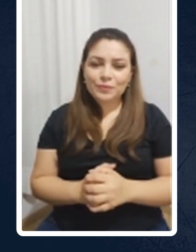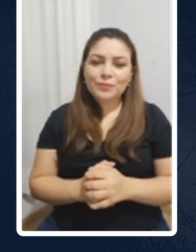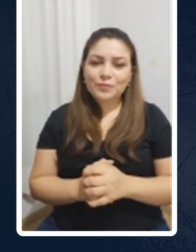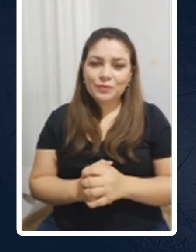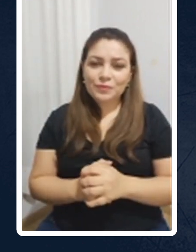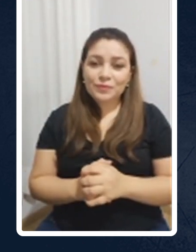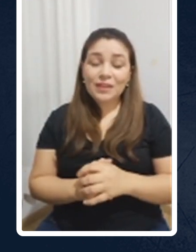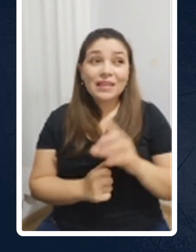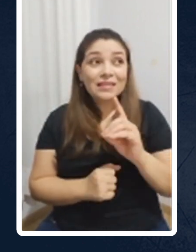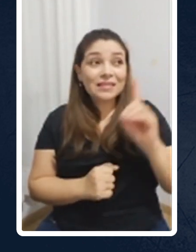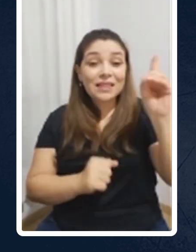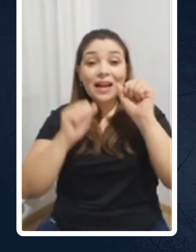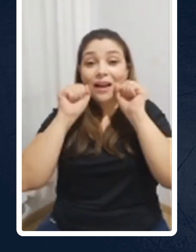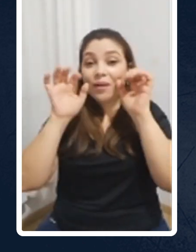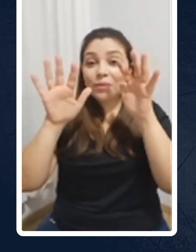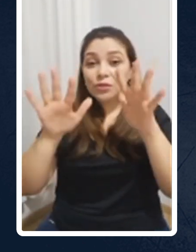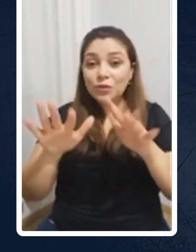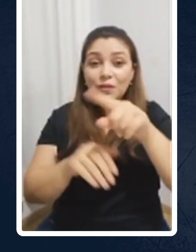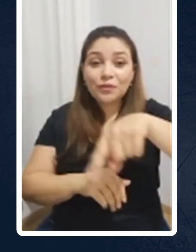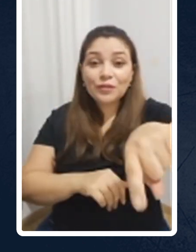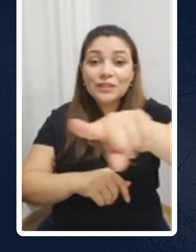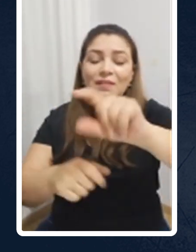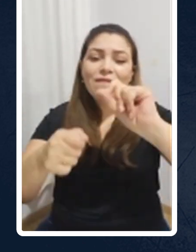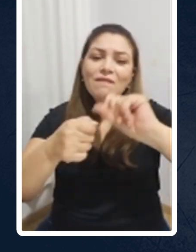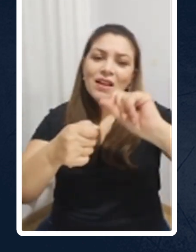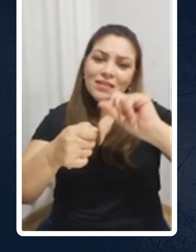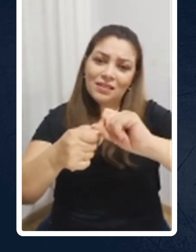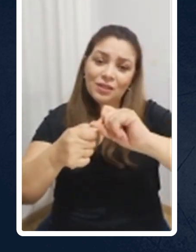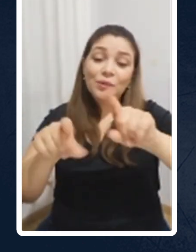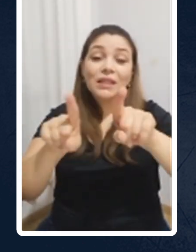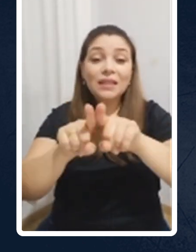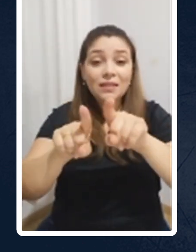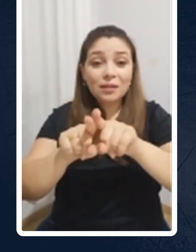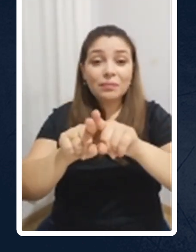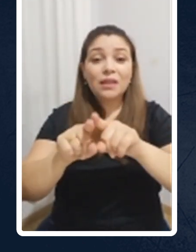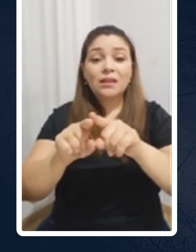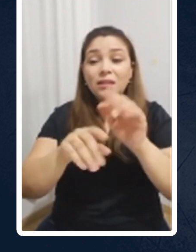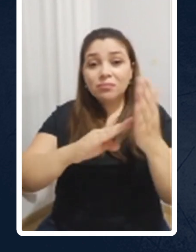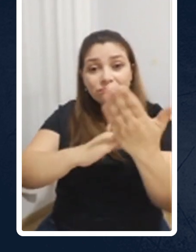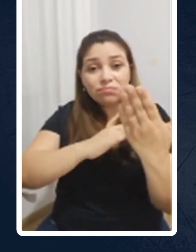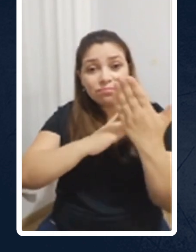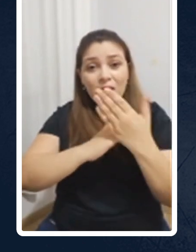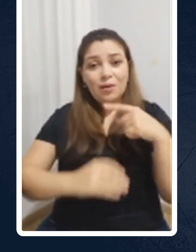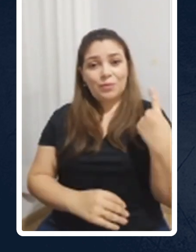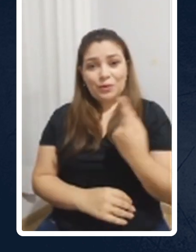Abençoe o que vocês estão fazendo e vibrando por nós. Abençoe.